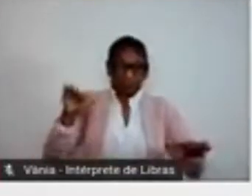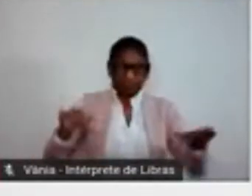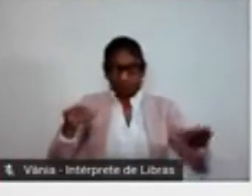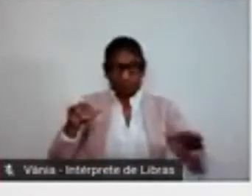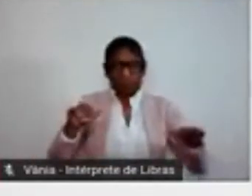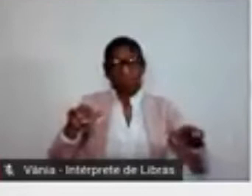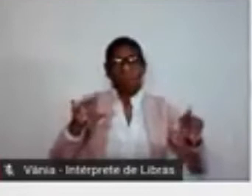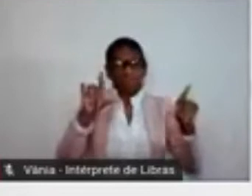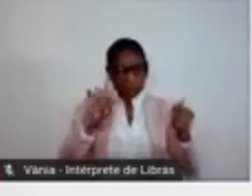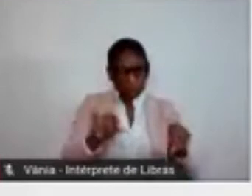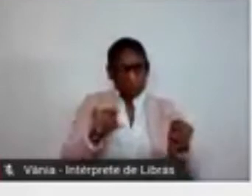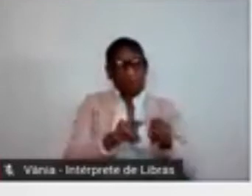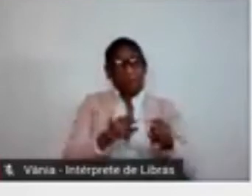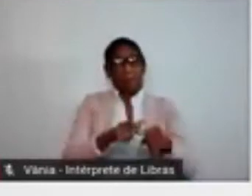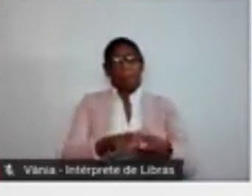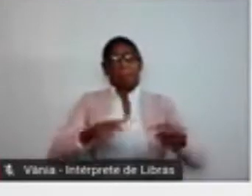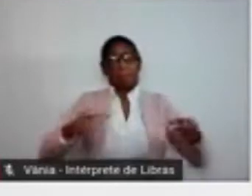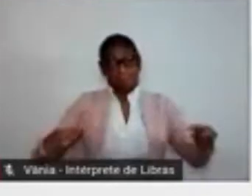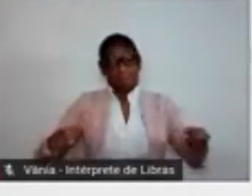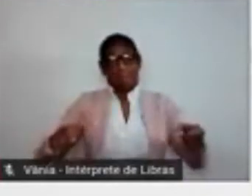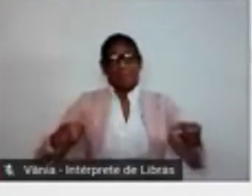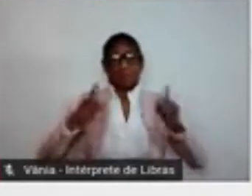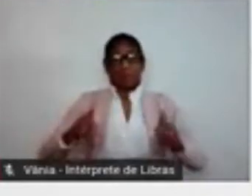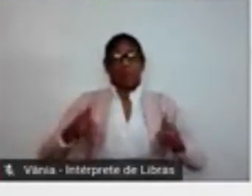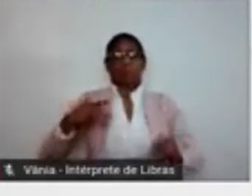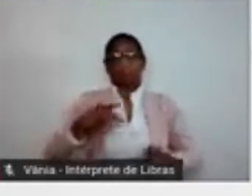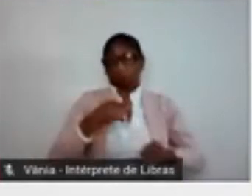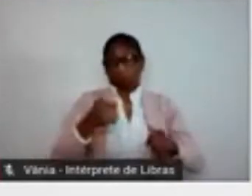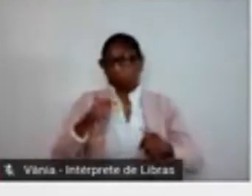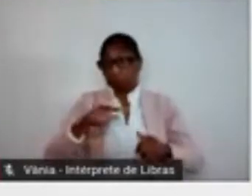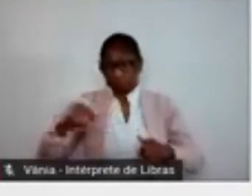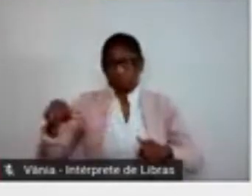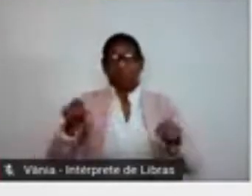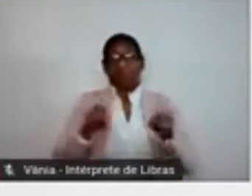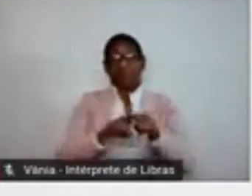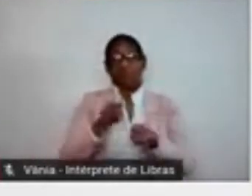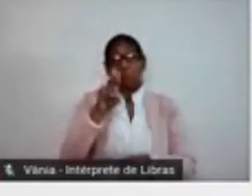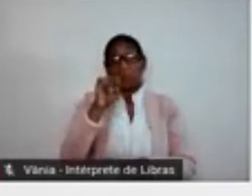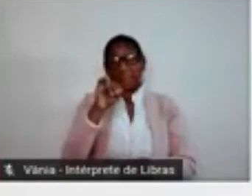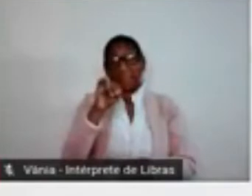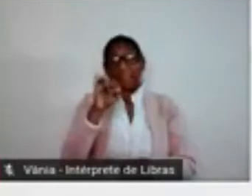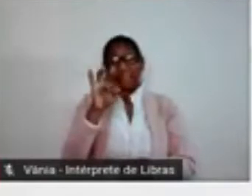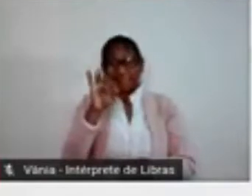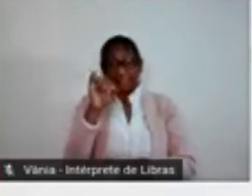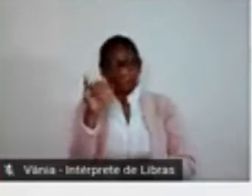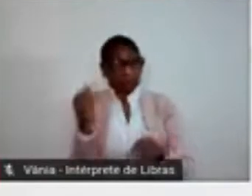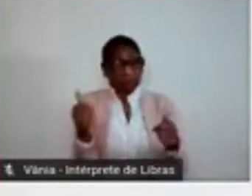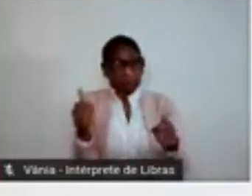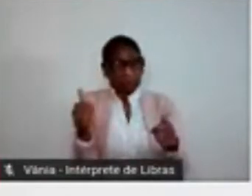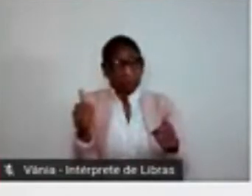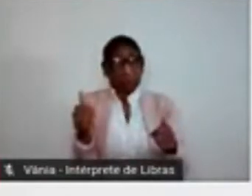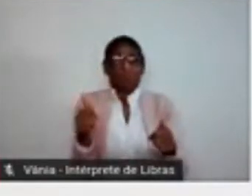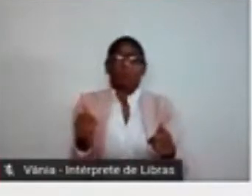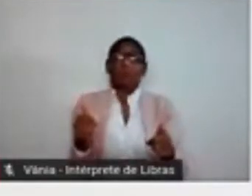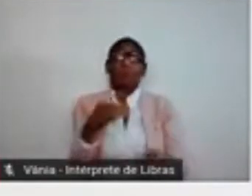redução de pacientes na UTI também leitos clínicos. Então, isso... E uma projeção de